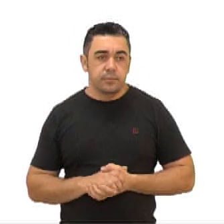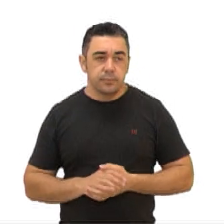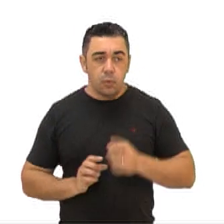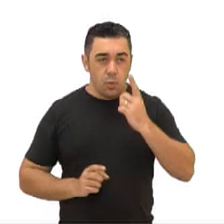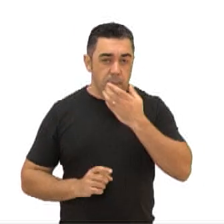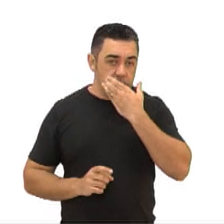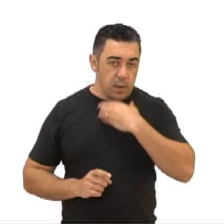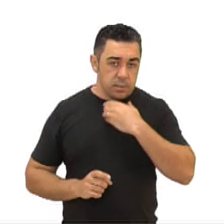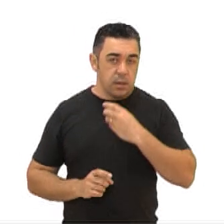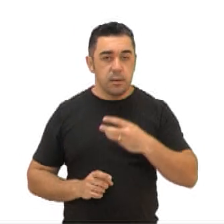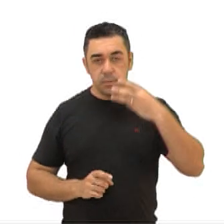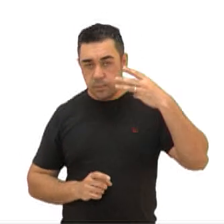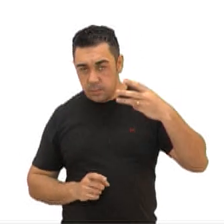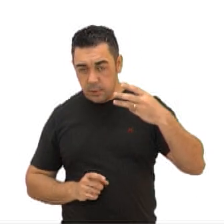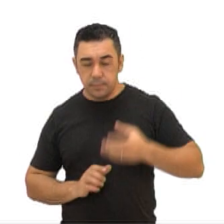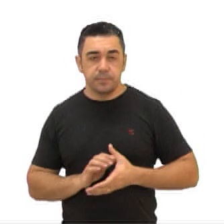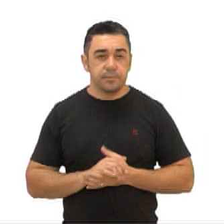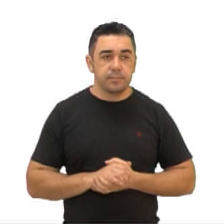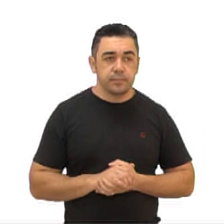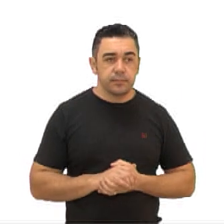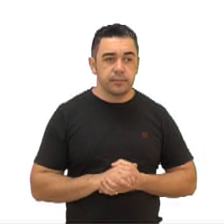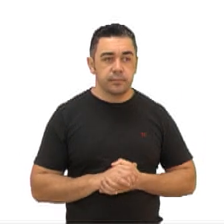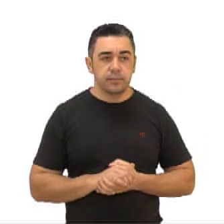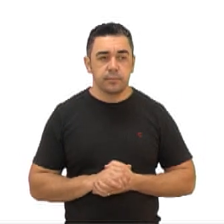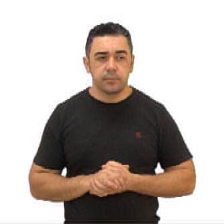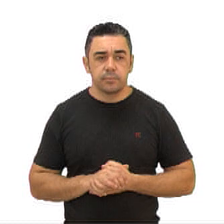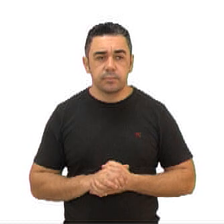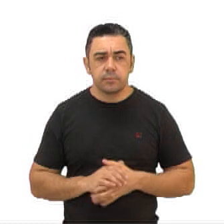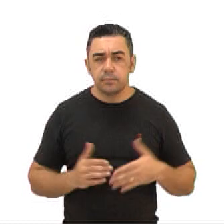Então, uma maçã, o valor é 3.